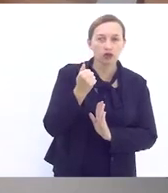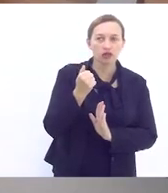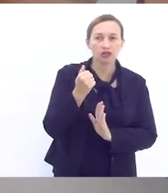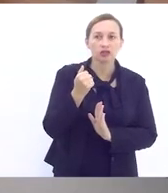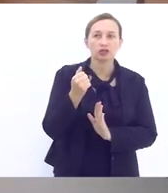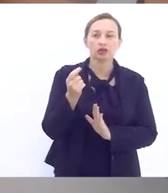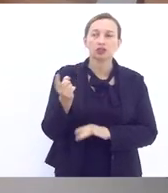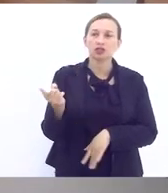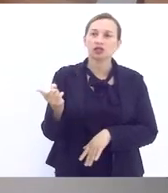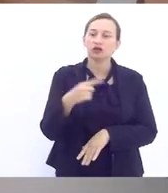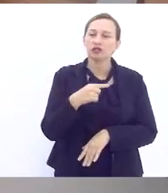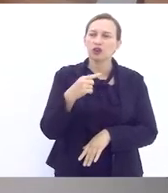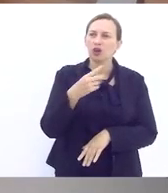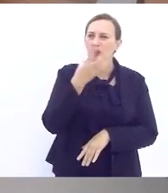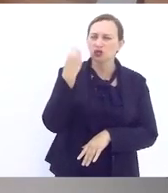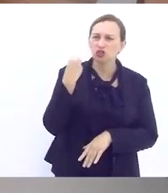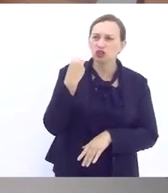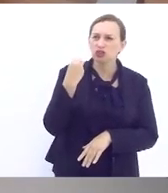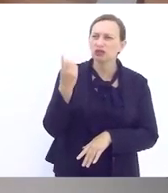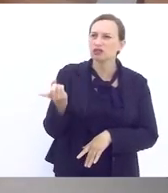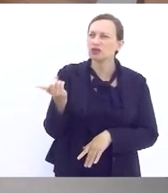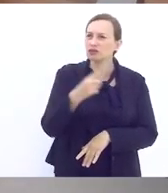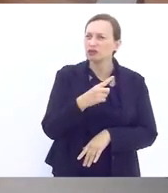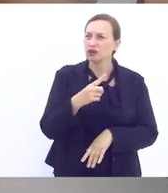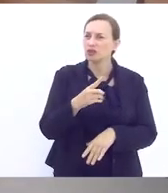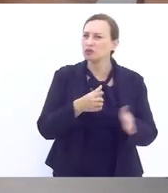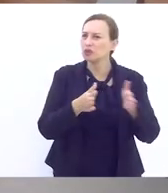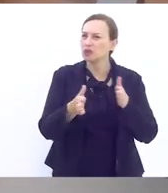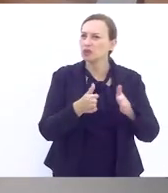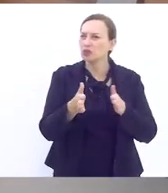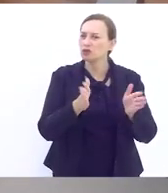agora me fugiu ver alguma previsão